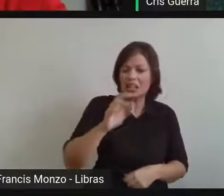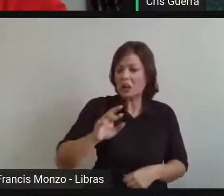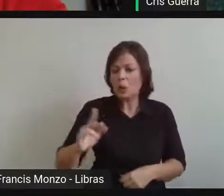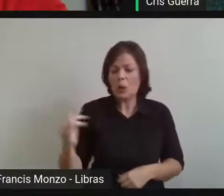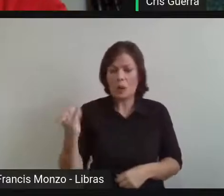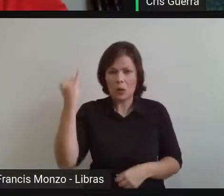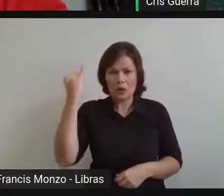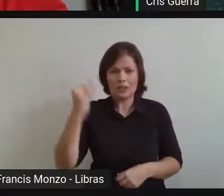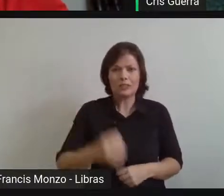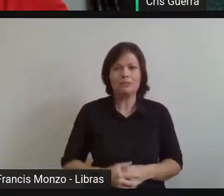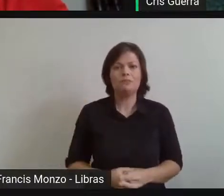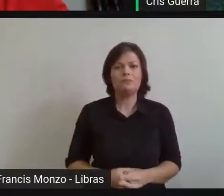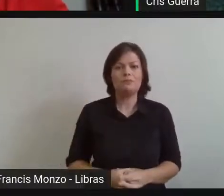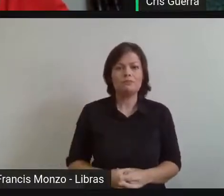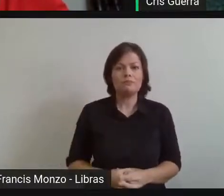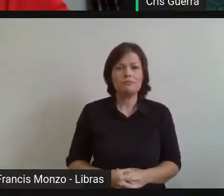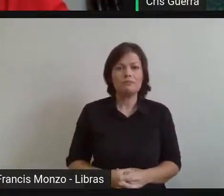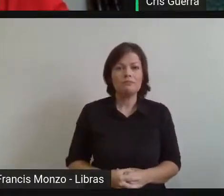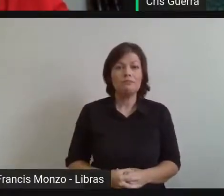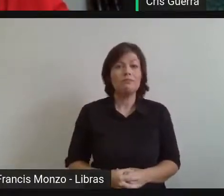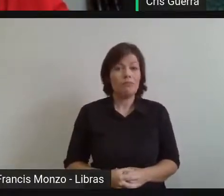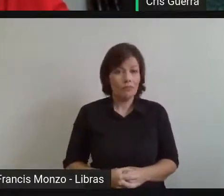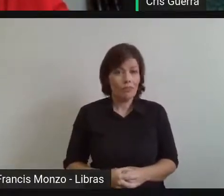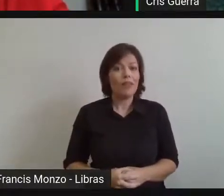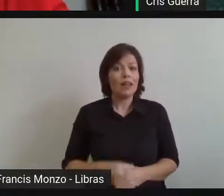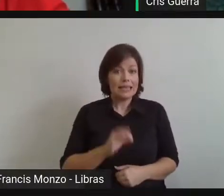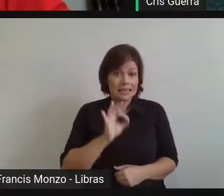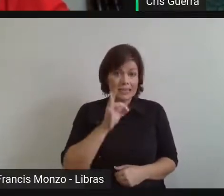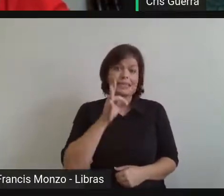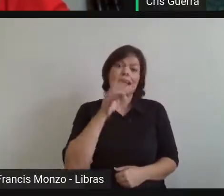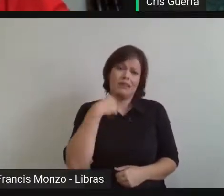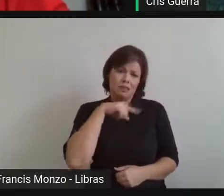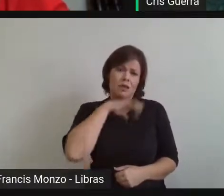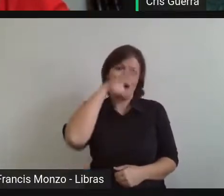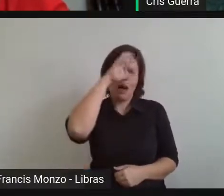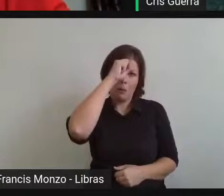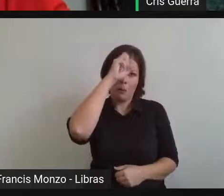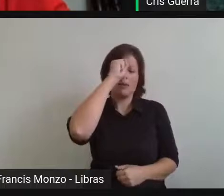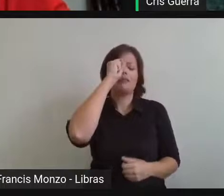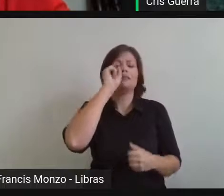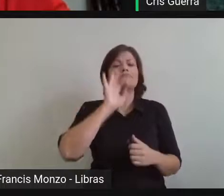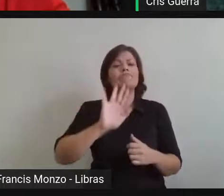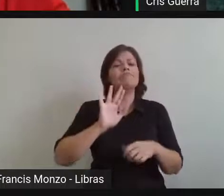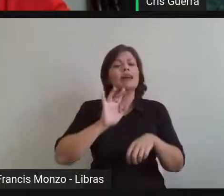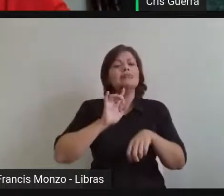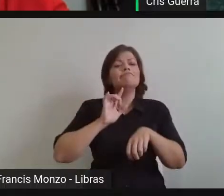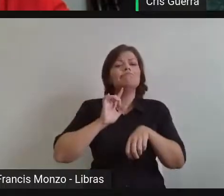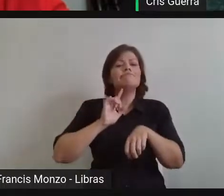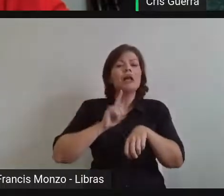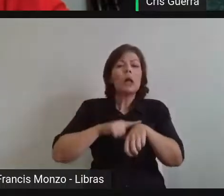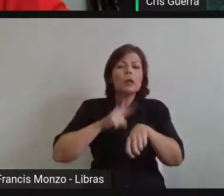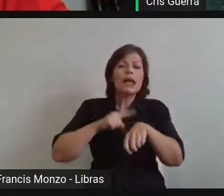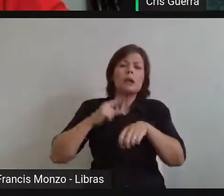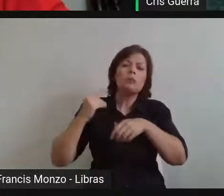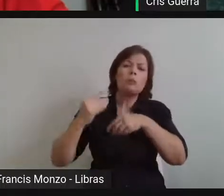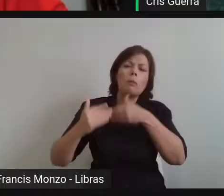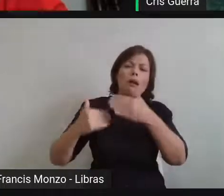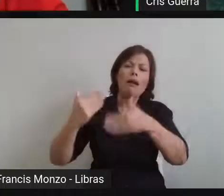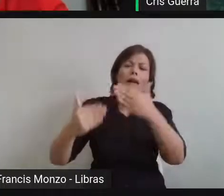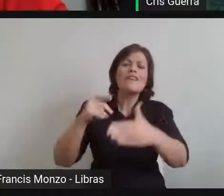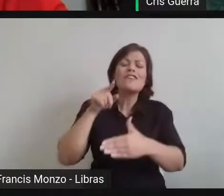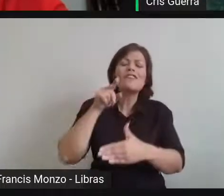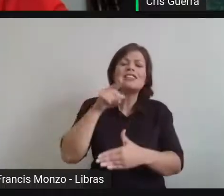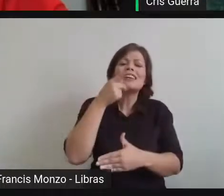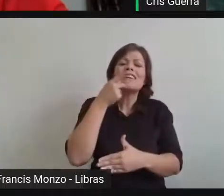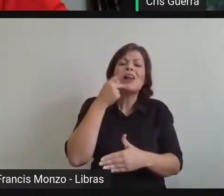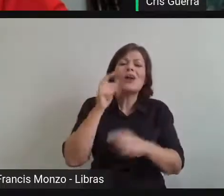E, assim, falando no passar do tempo, né? Você diz que envelhecer não é para os fracos.